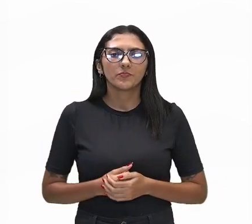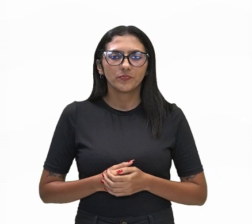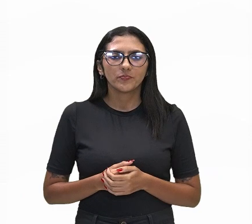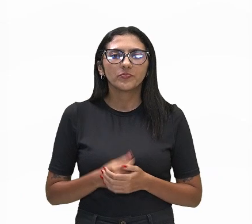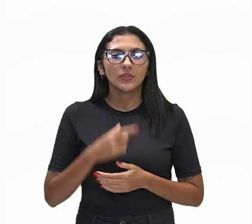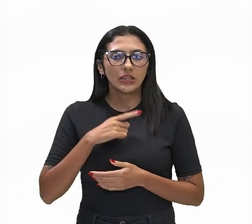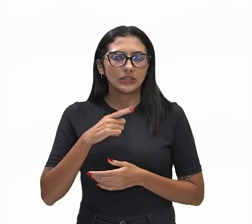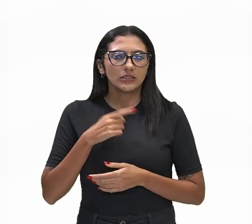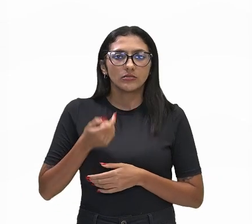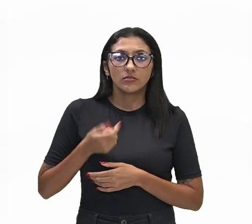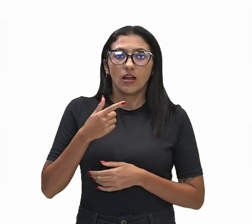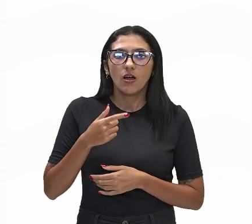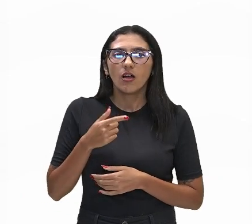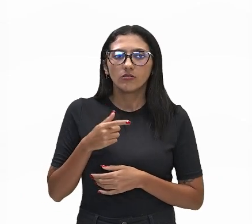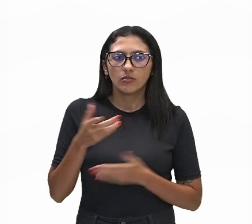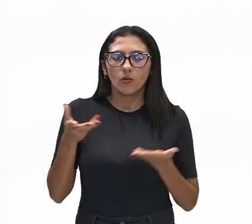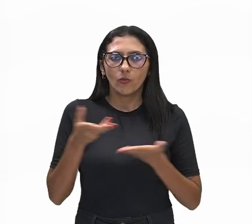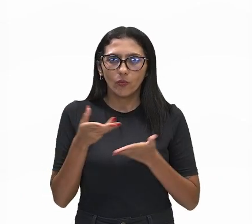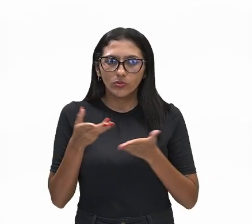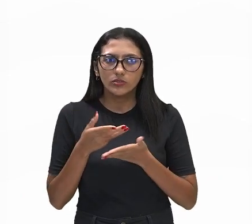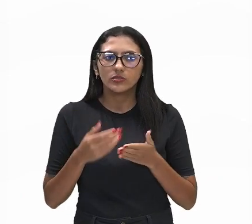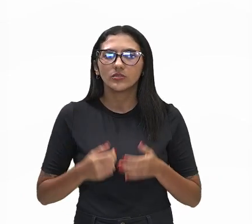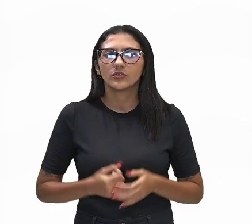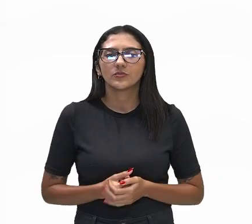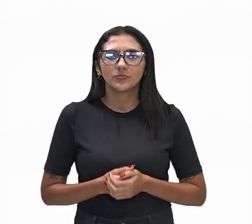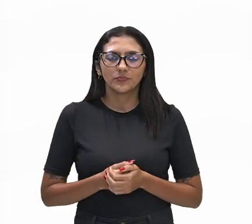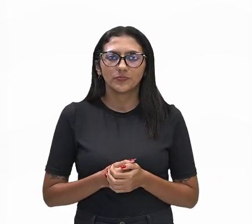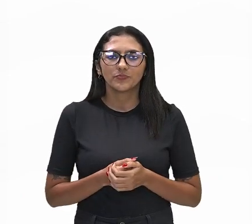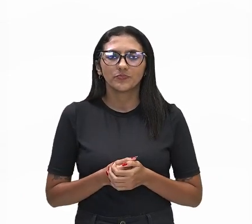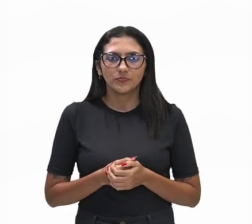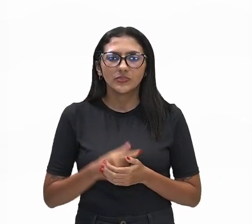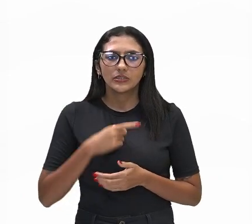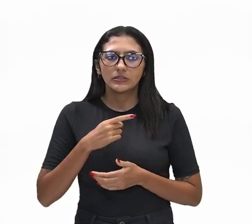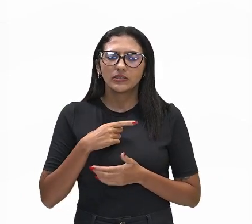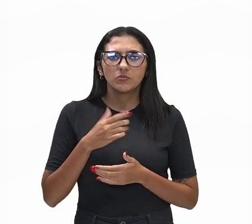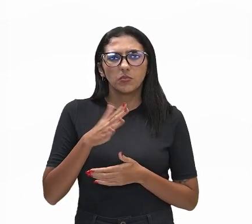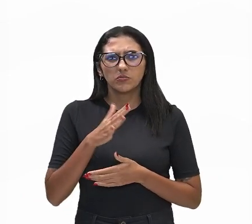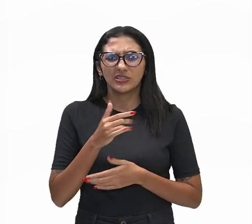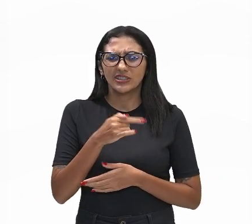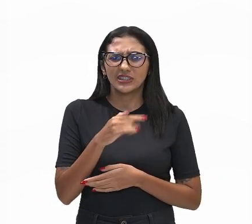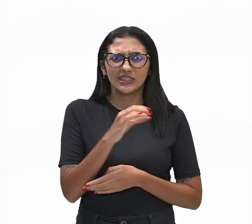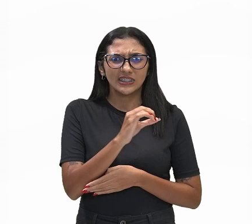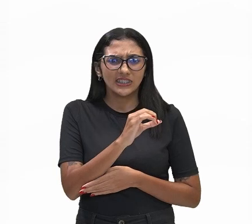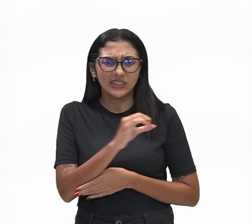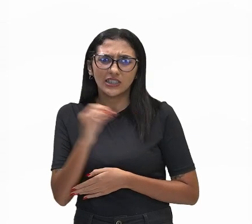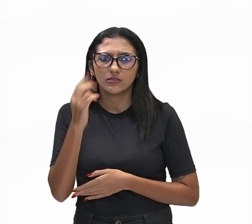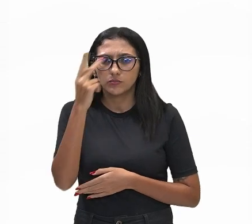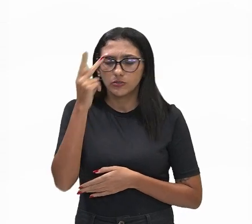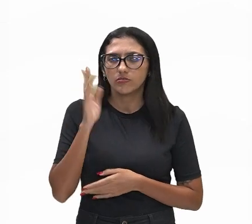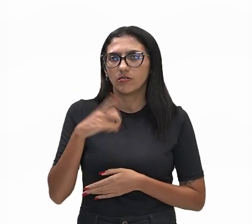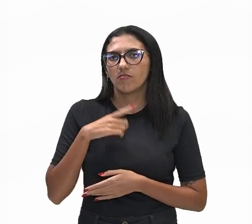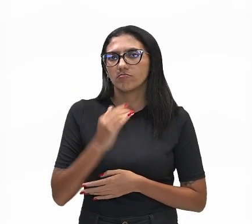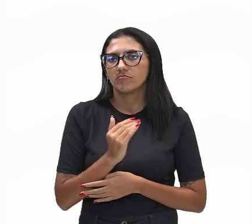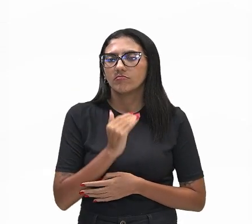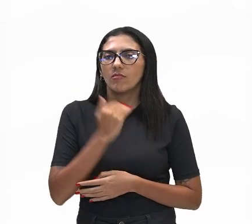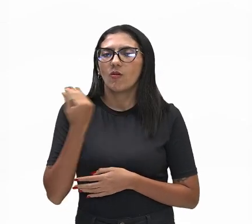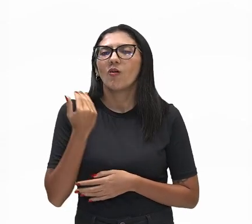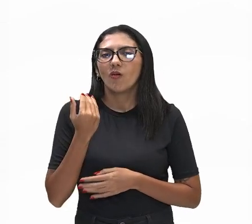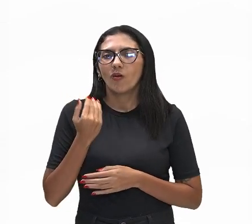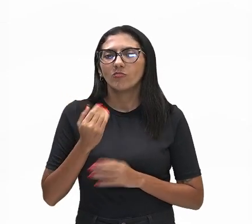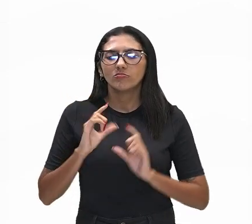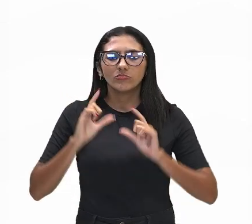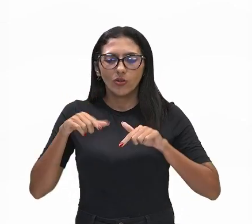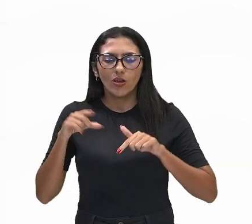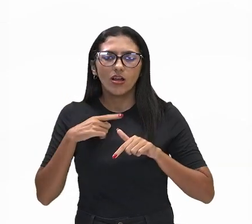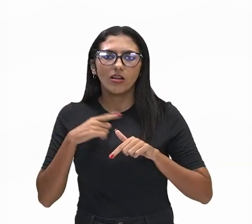recente conflito global, tá? E aproximadamente 700 israelenses, eles acabaram perdendo a vida ali devido ao ataque que